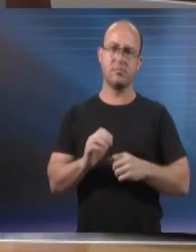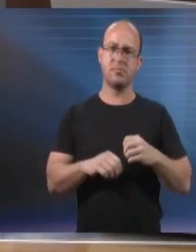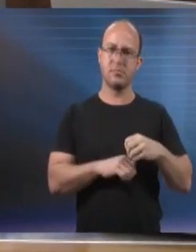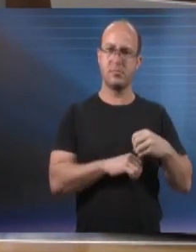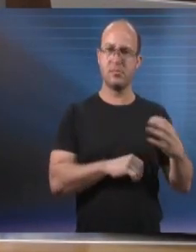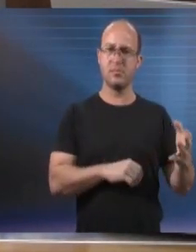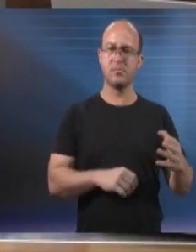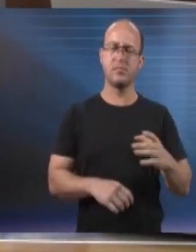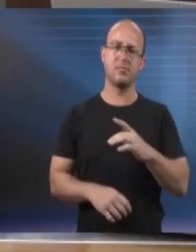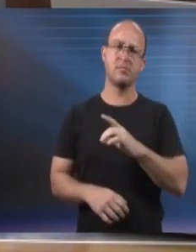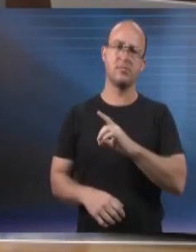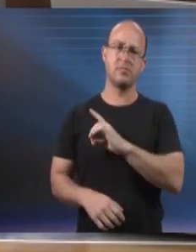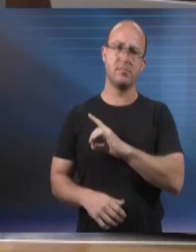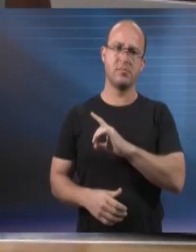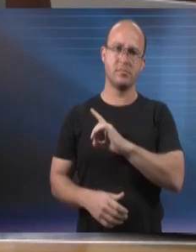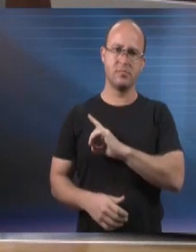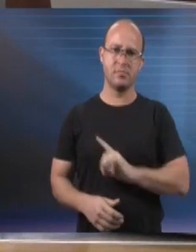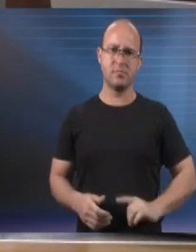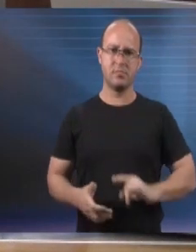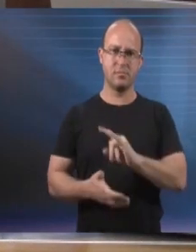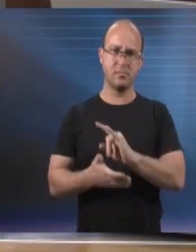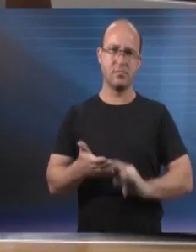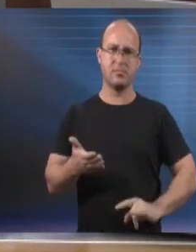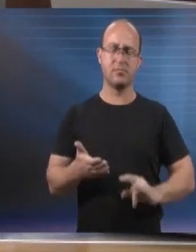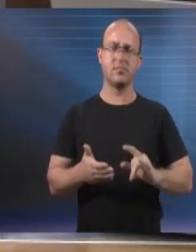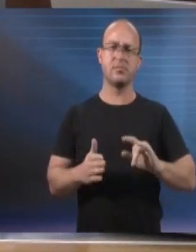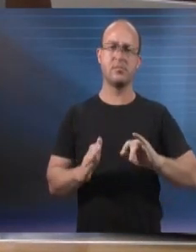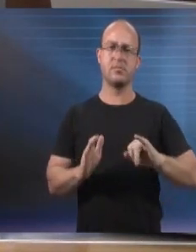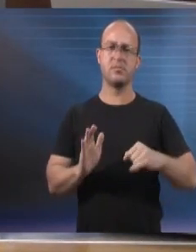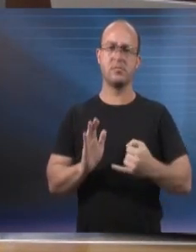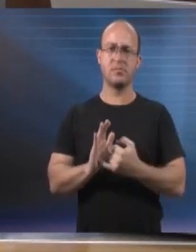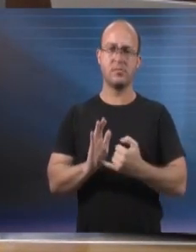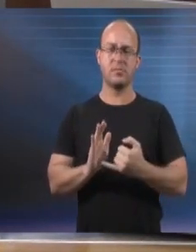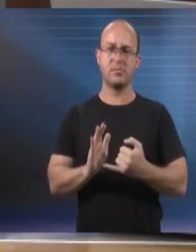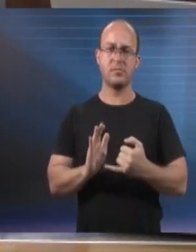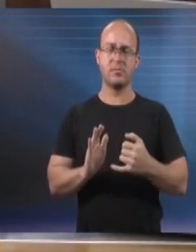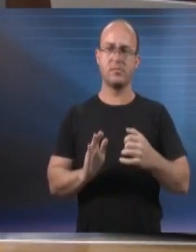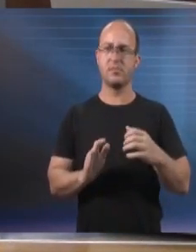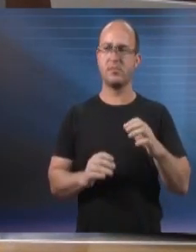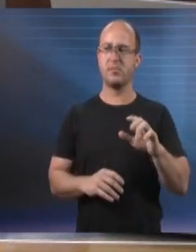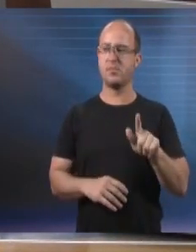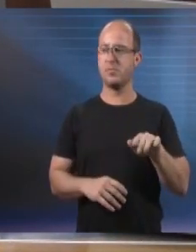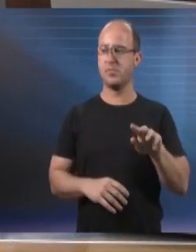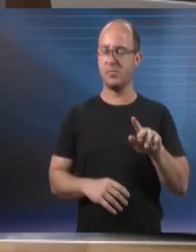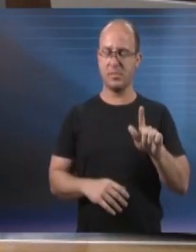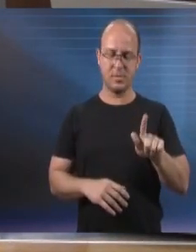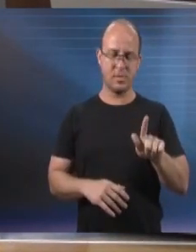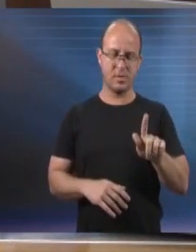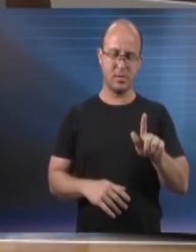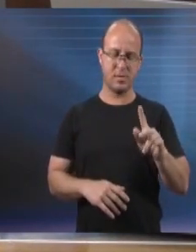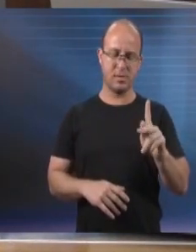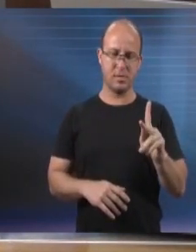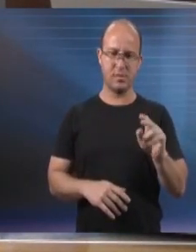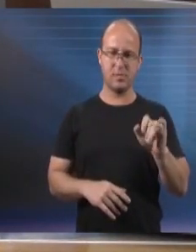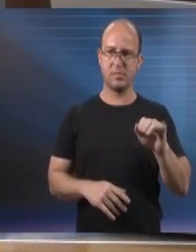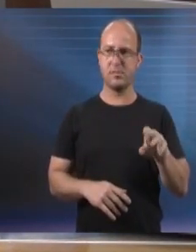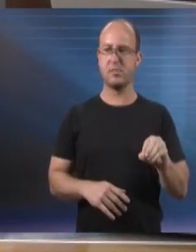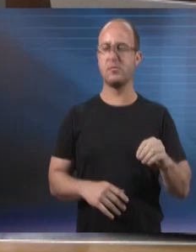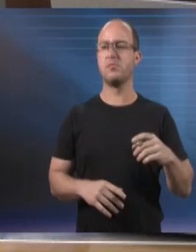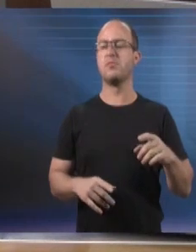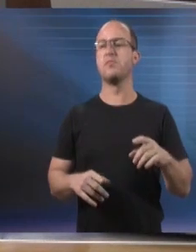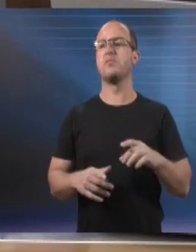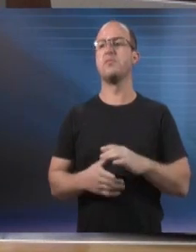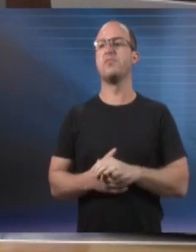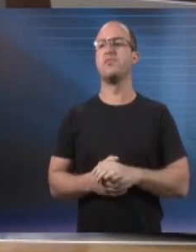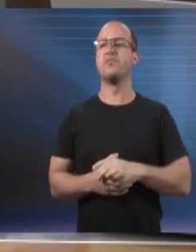externo. Requerimento do deputado doutor Reginaldo: justificativa de ausência na sessão plenária do dia 8 de agosto. Deputado Hermano Moraes: requer